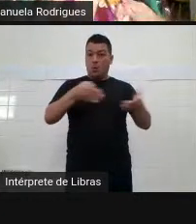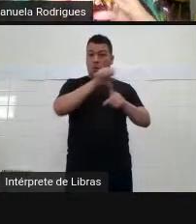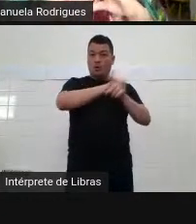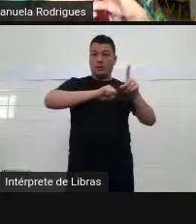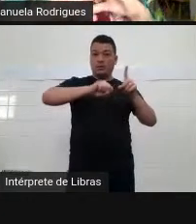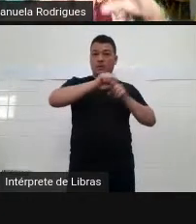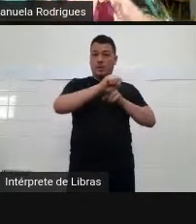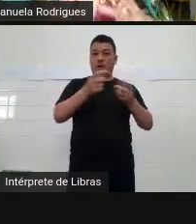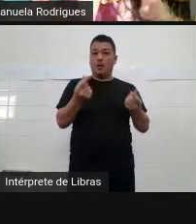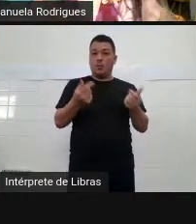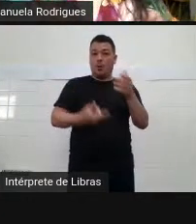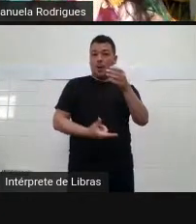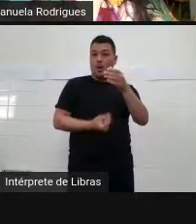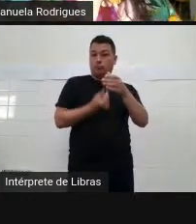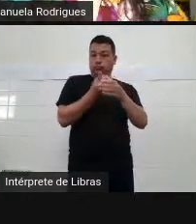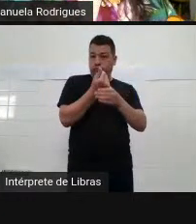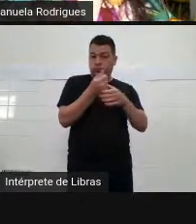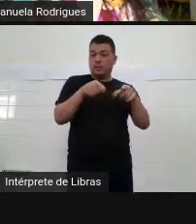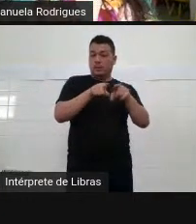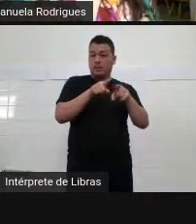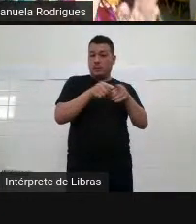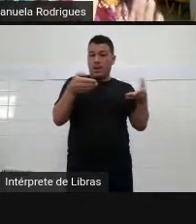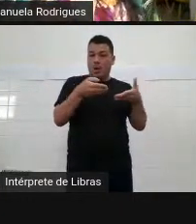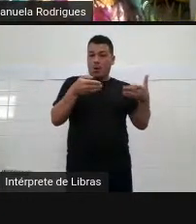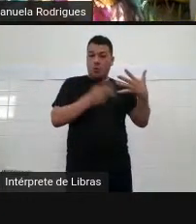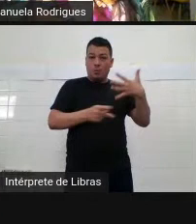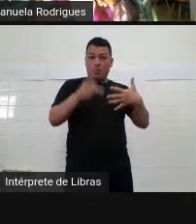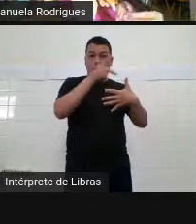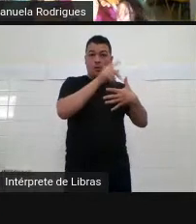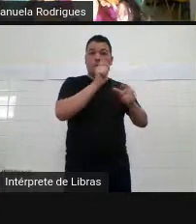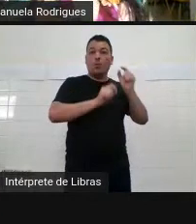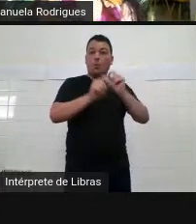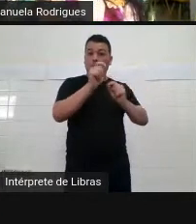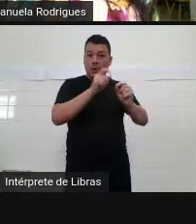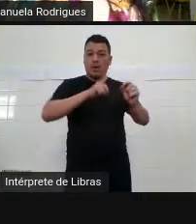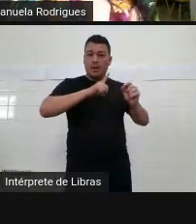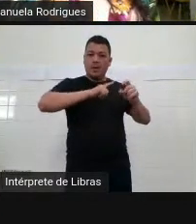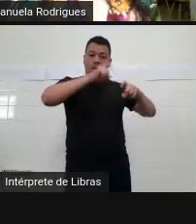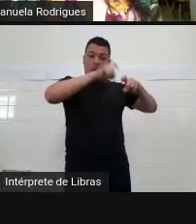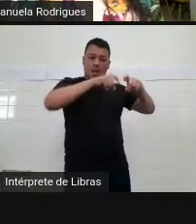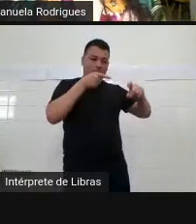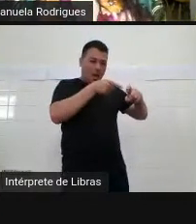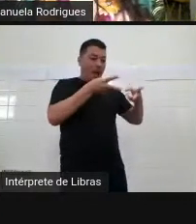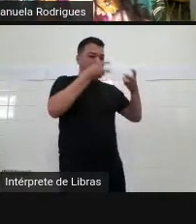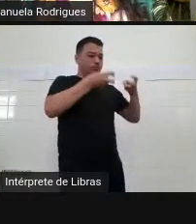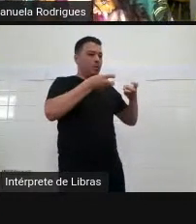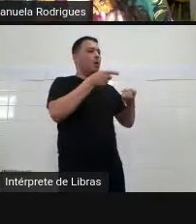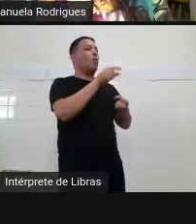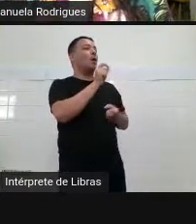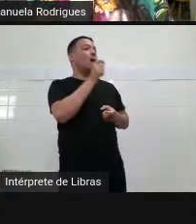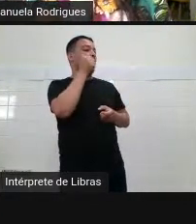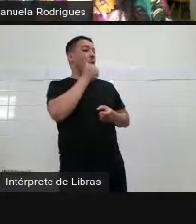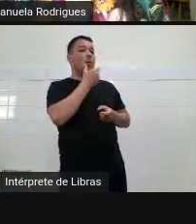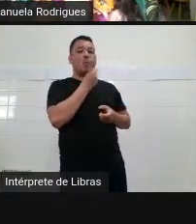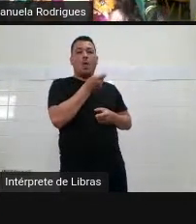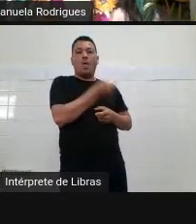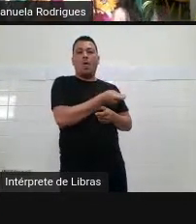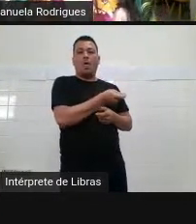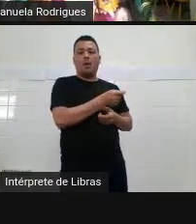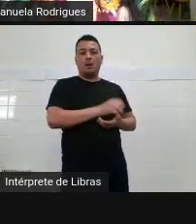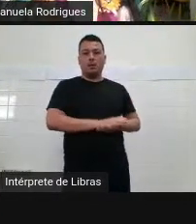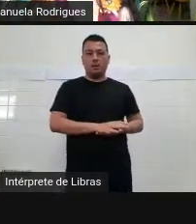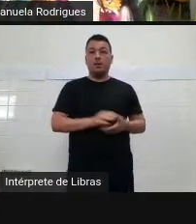burguesa vai ter na sexualidade essa dimensão de organização. E